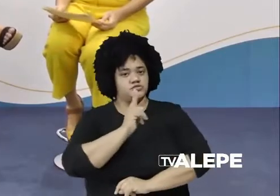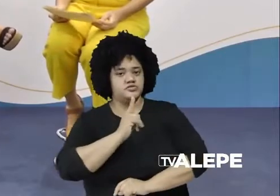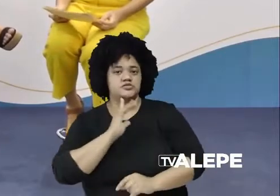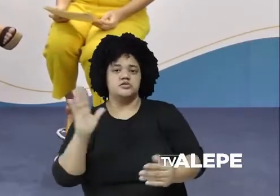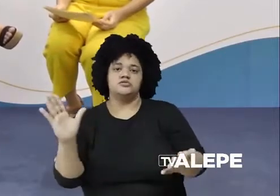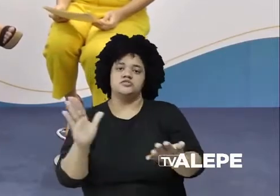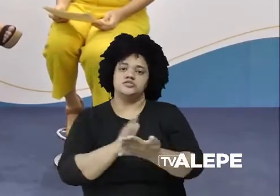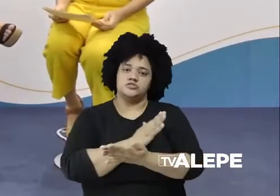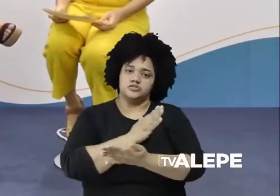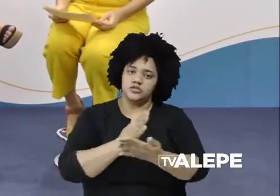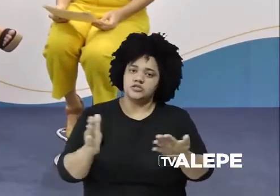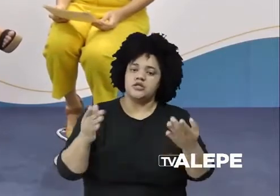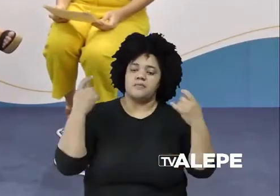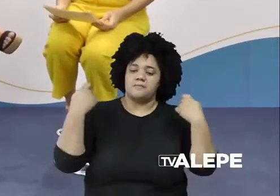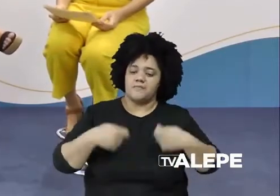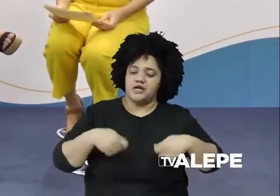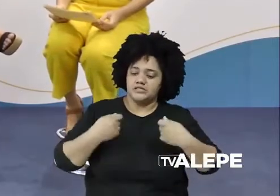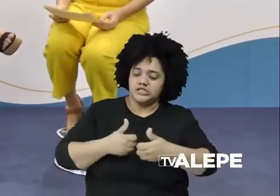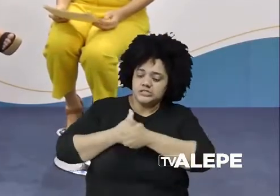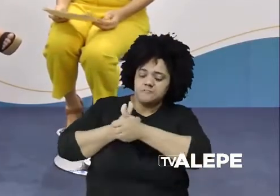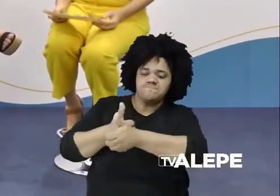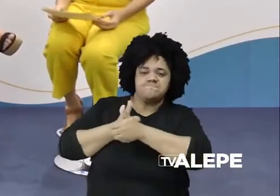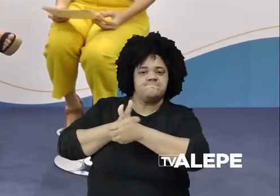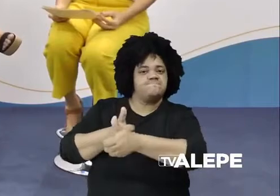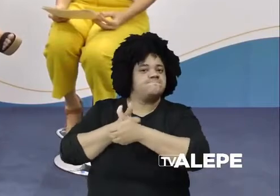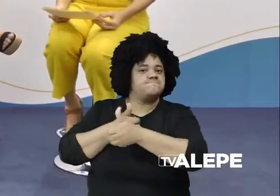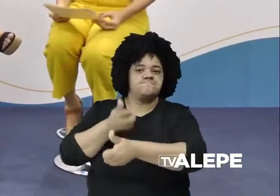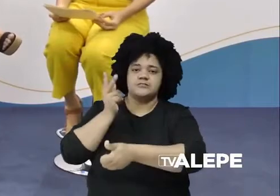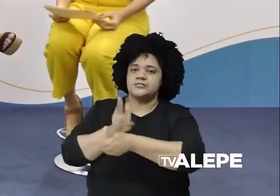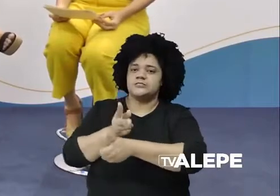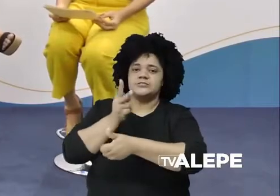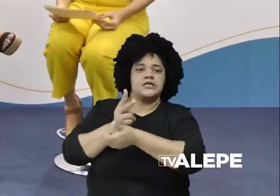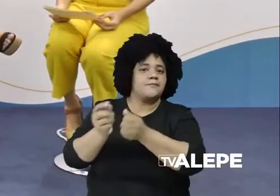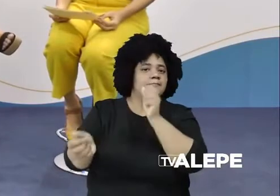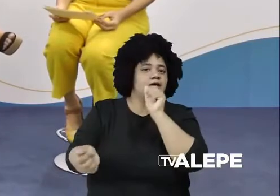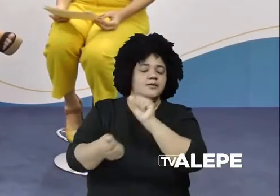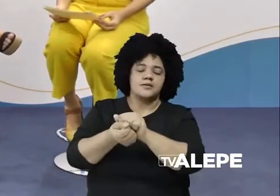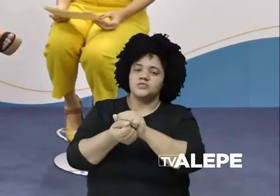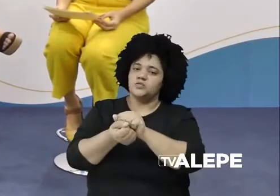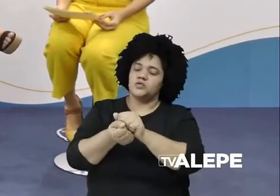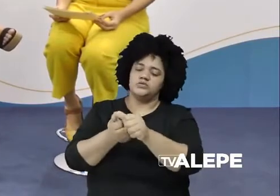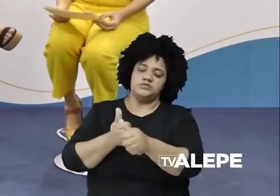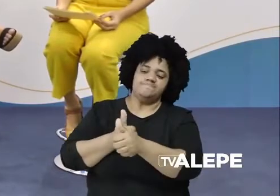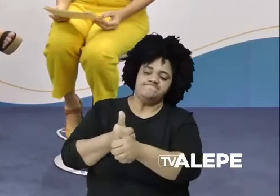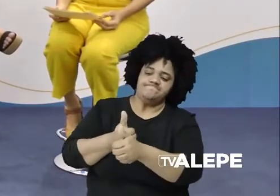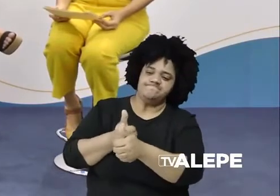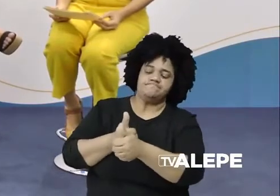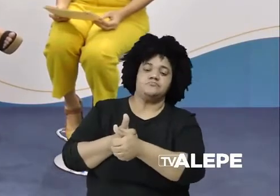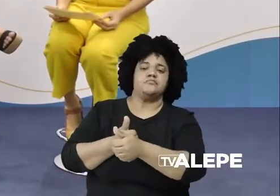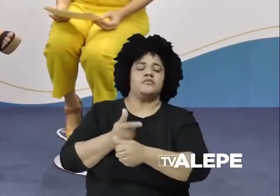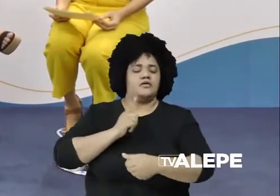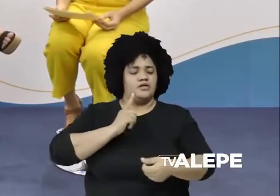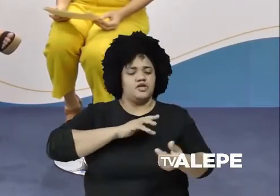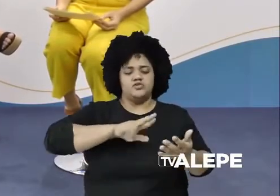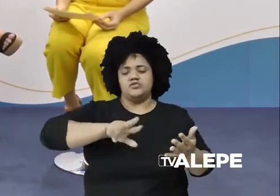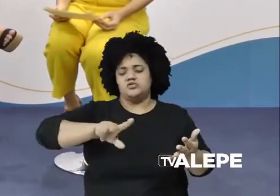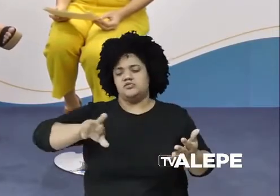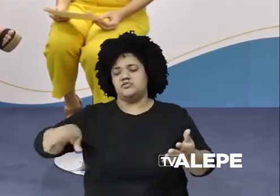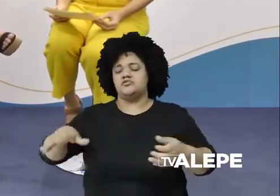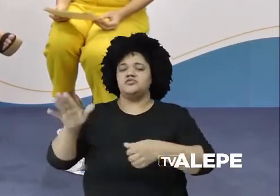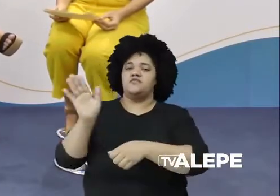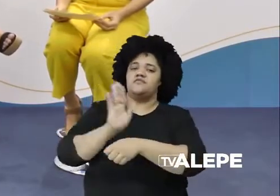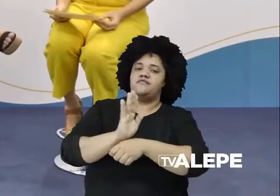as necessidades de ter aquele acompanhamento sempre perto. Então, assim, temos vários vídeos